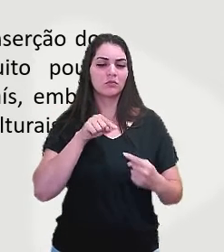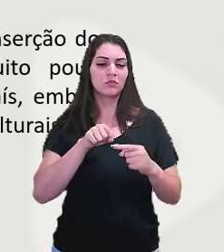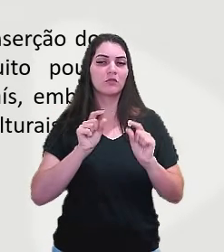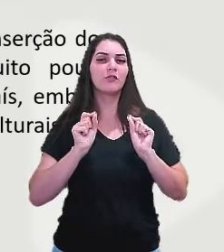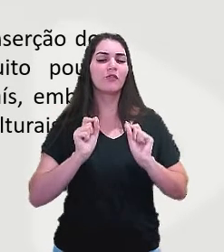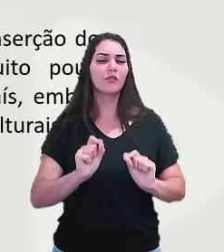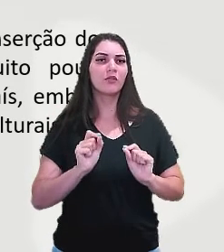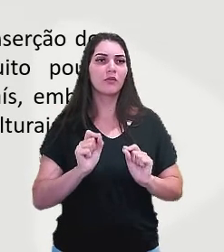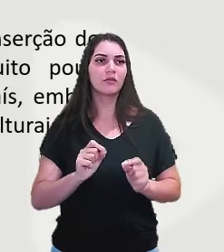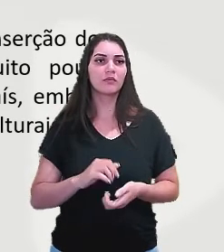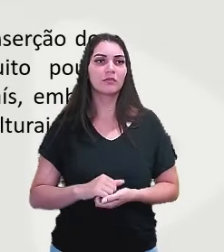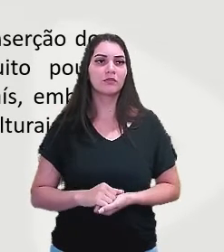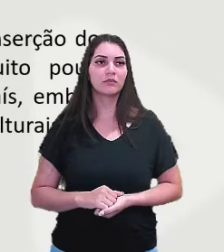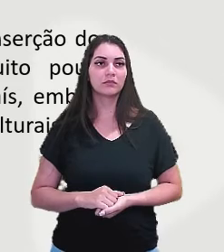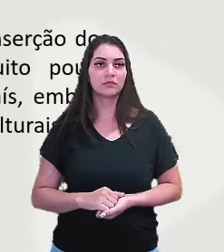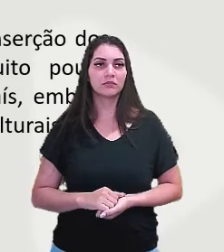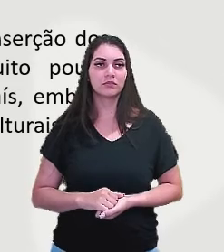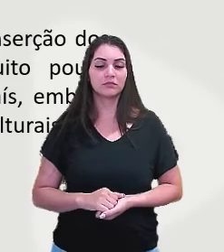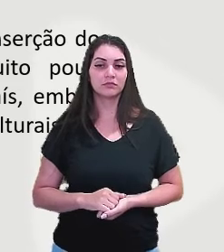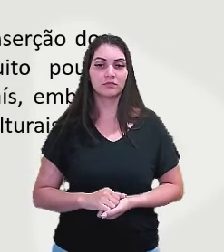vista